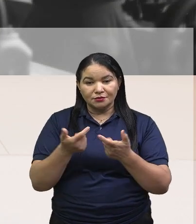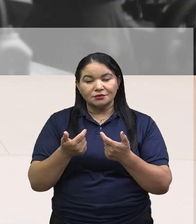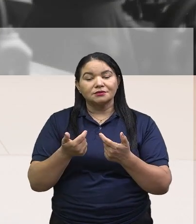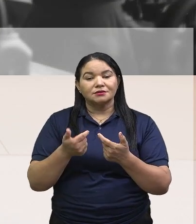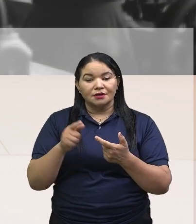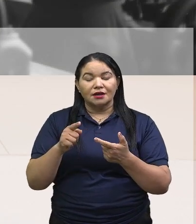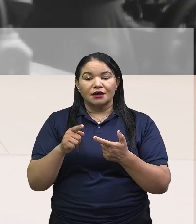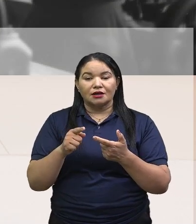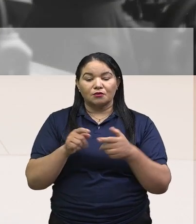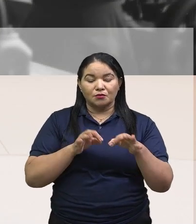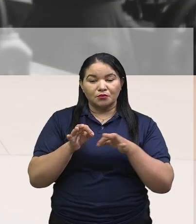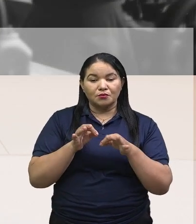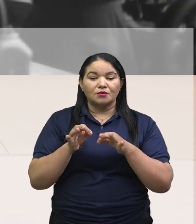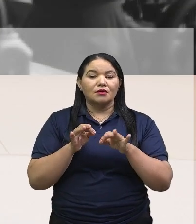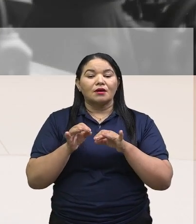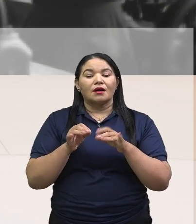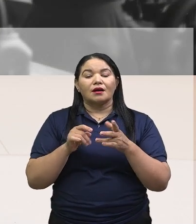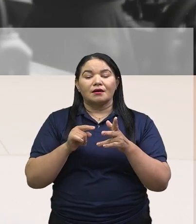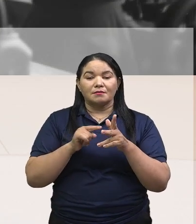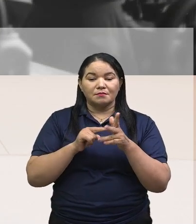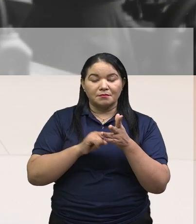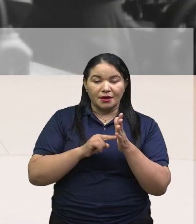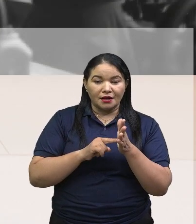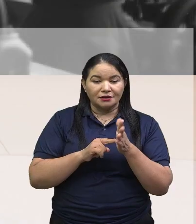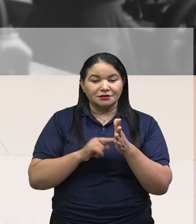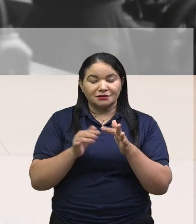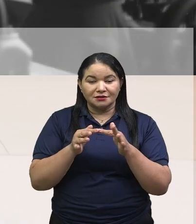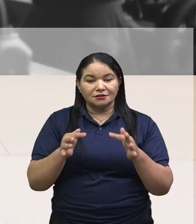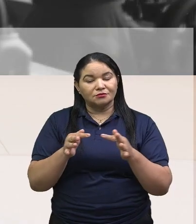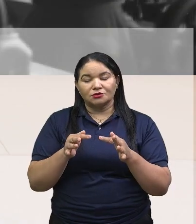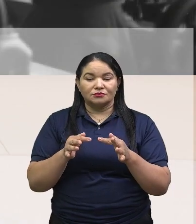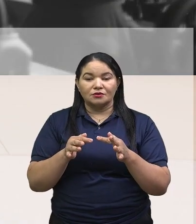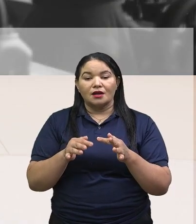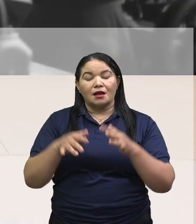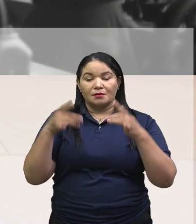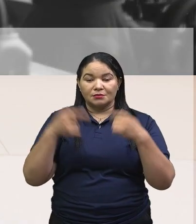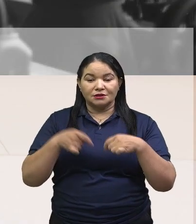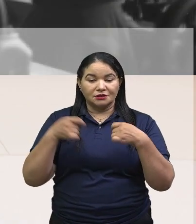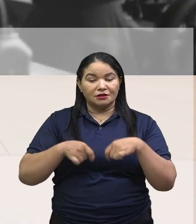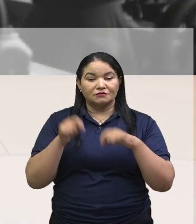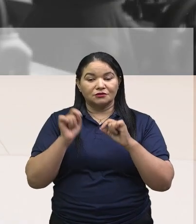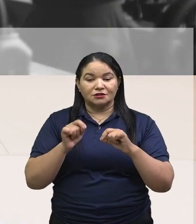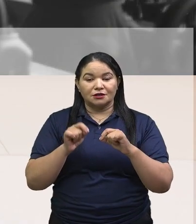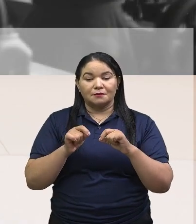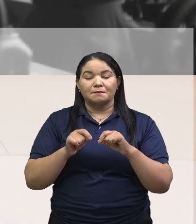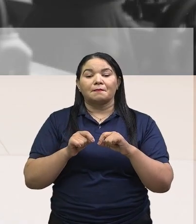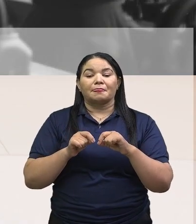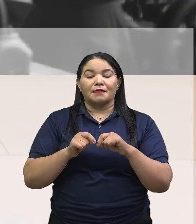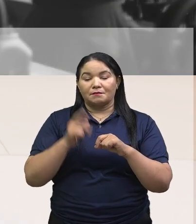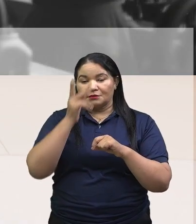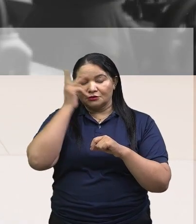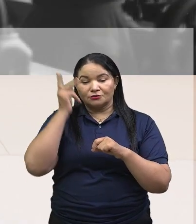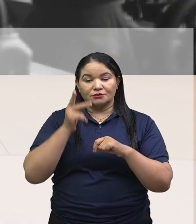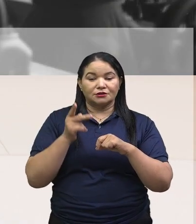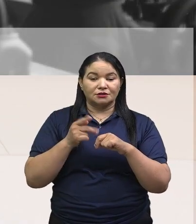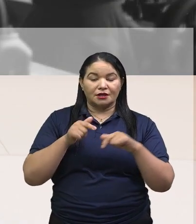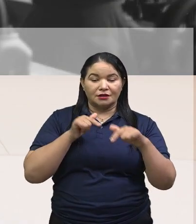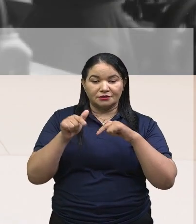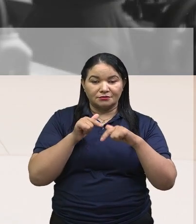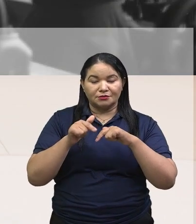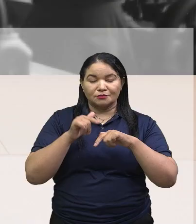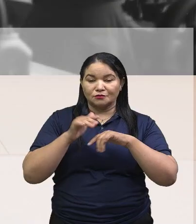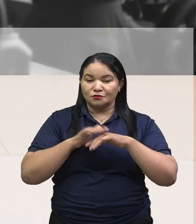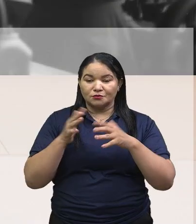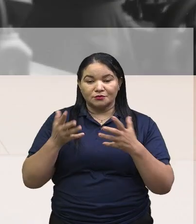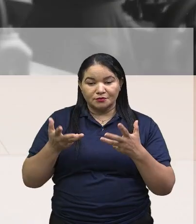as máquinas elas já não eram tão simples e necessitavam de uma mão de obra mais qualificada. E dentro